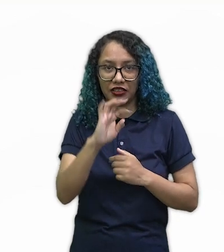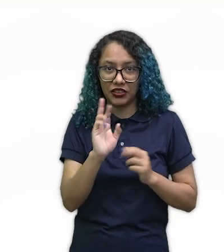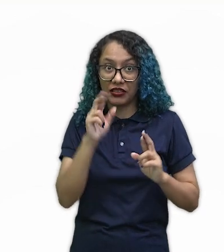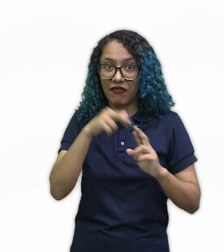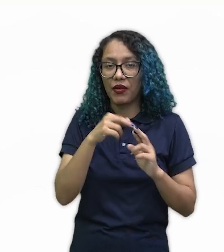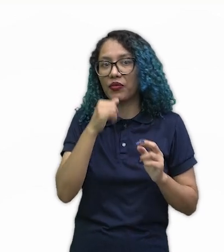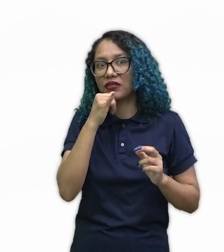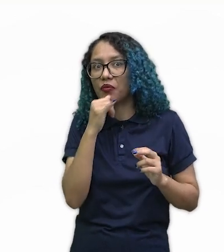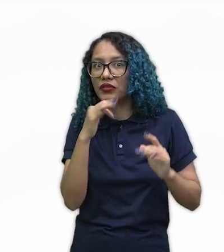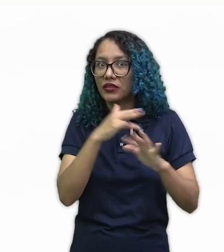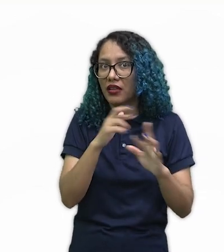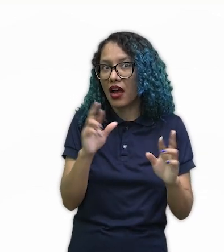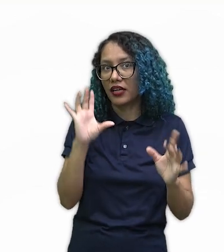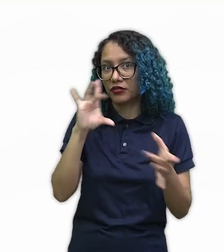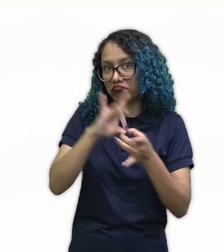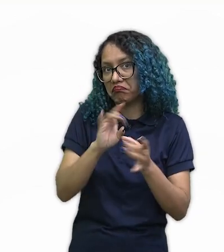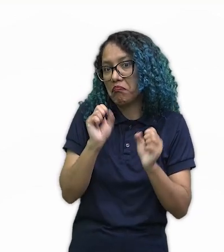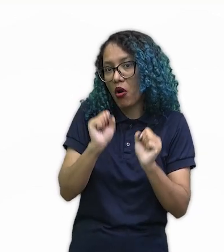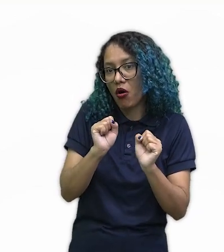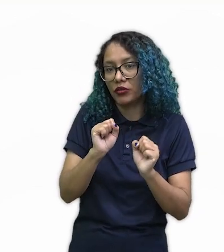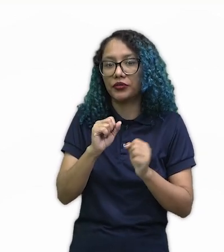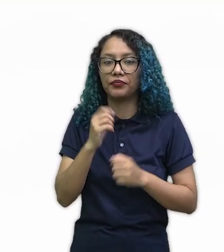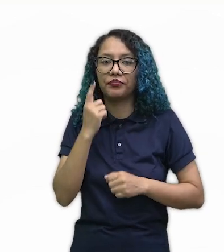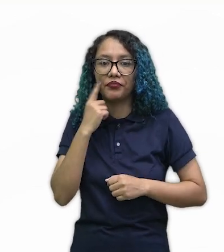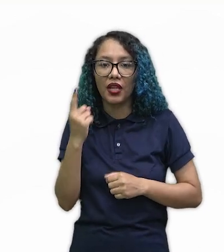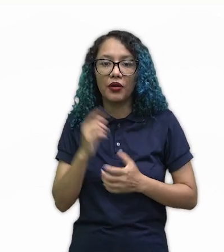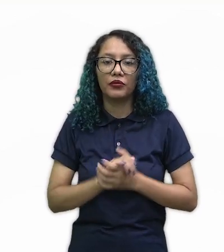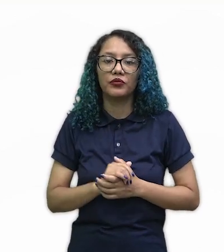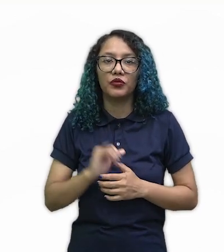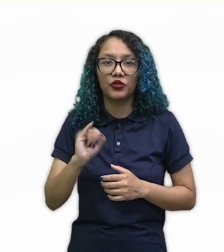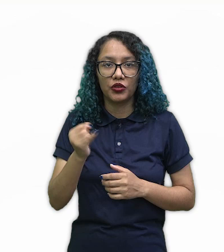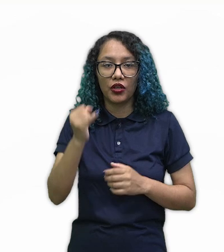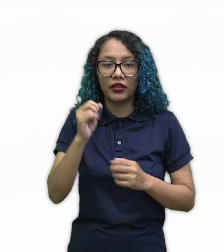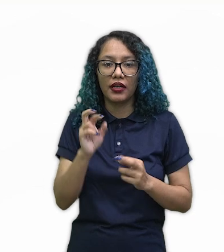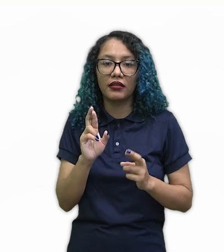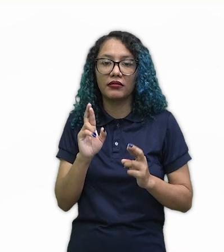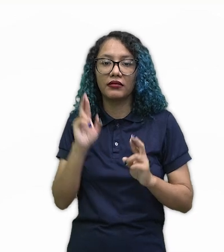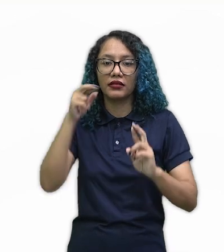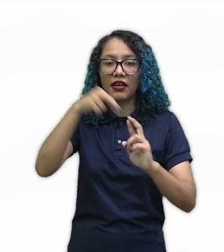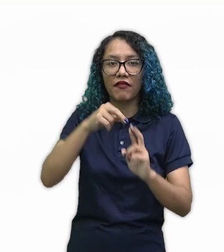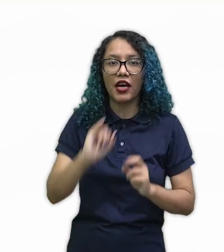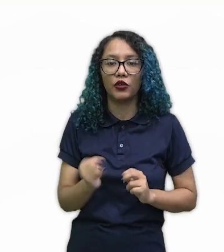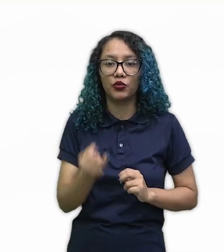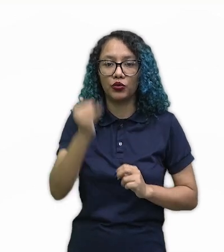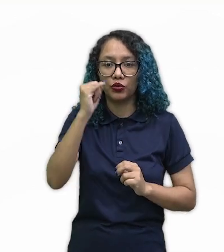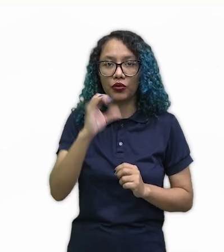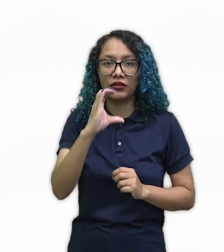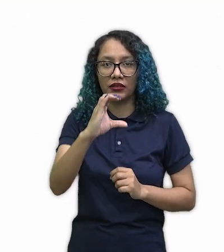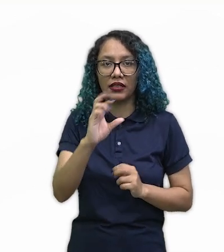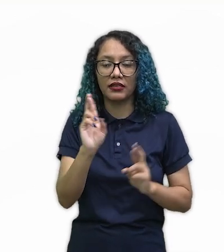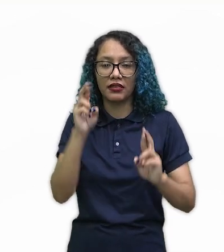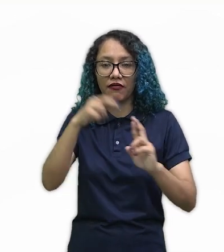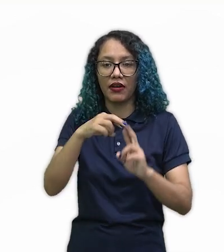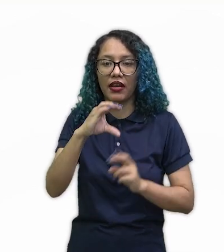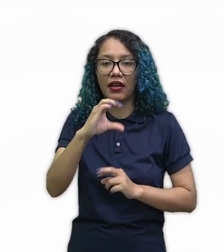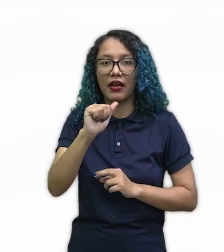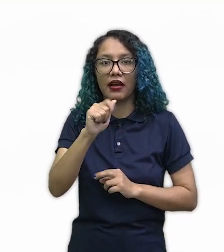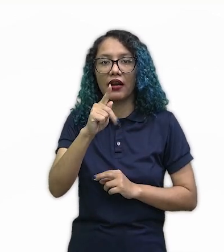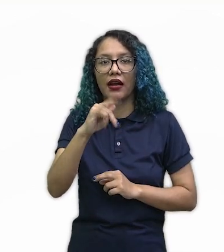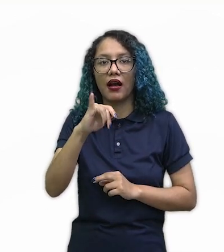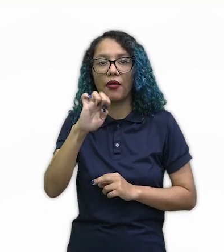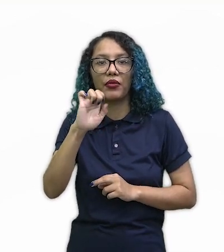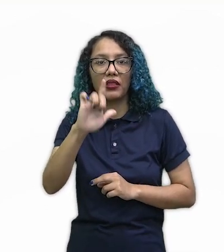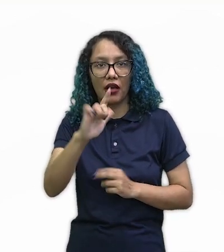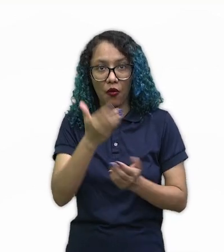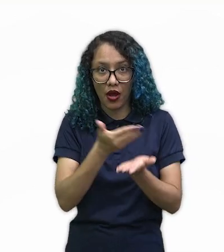o tempo. Então, nós temos aí, olha lá embaixo. J é o juro, C é o capital do qual